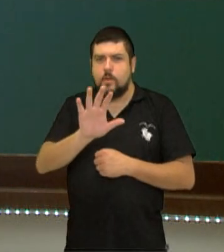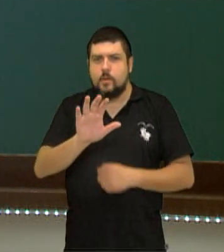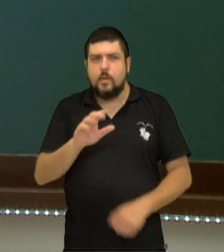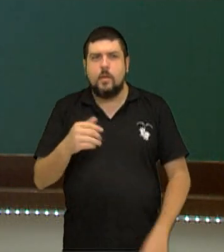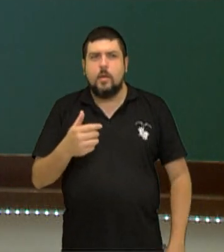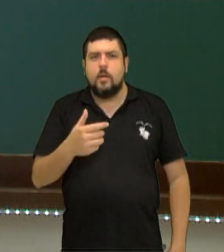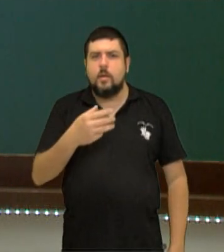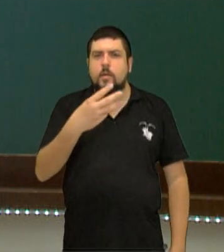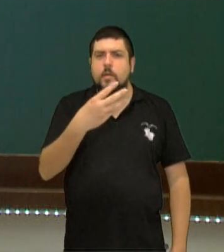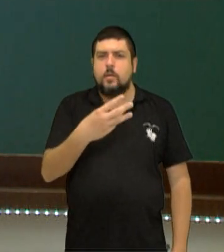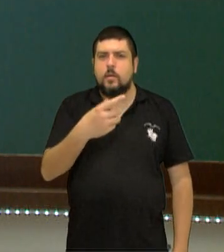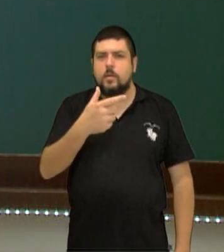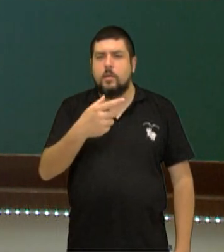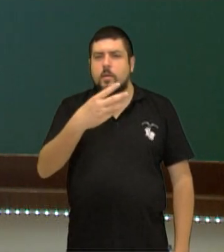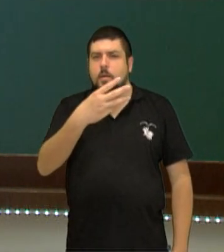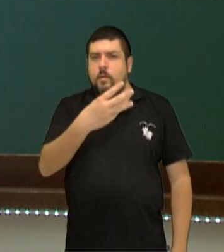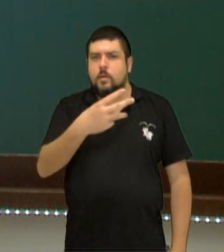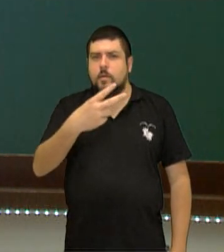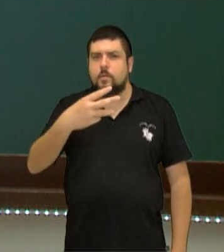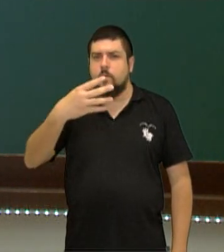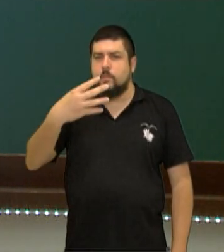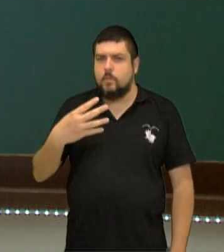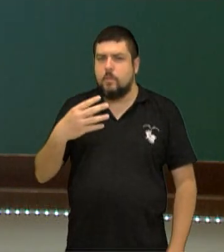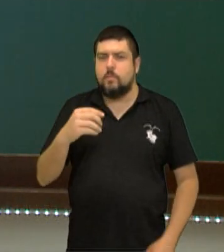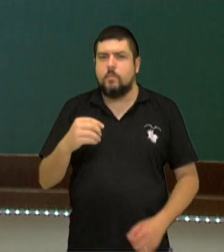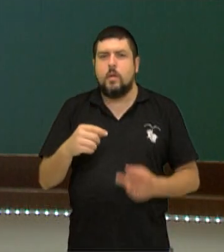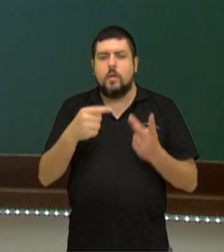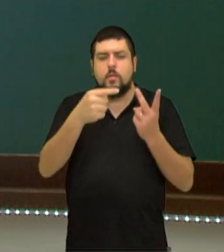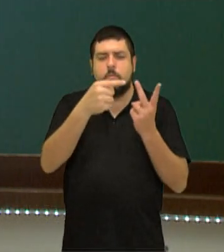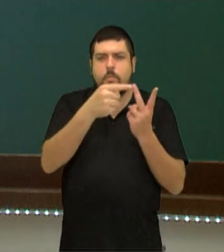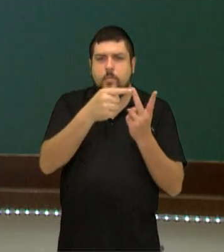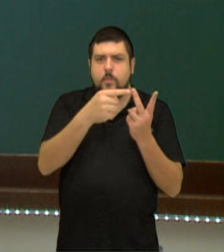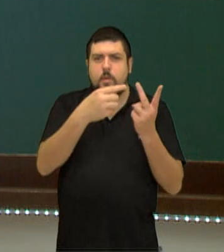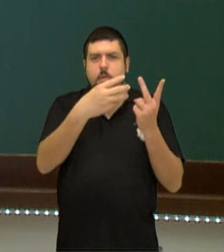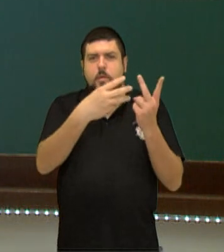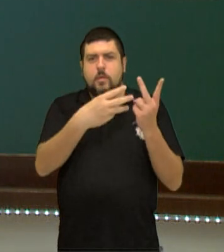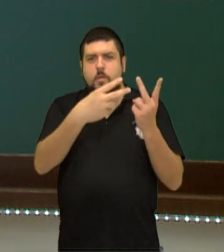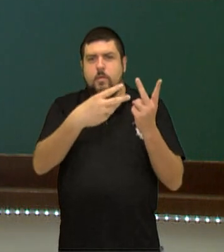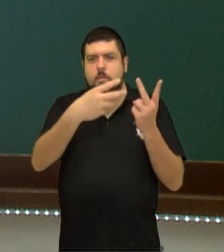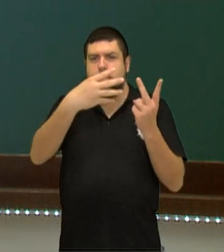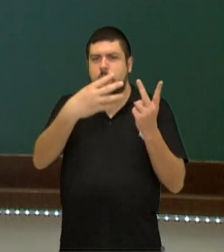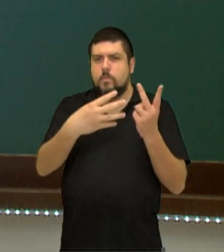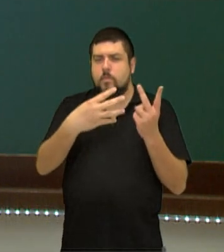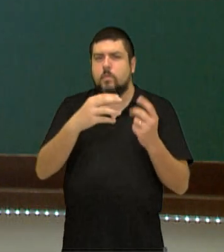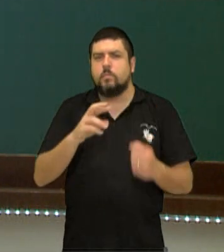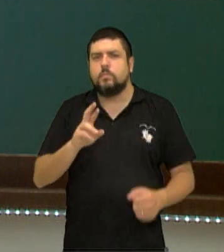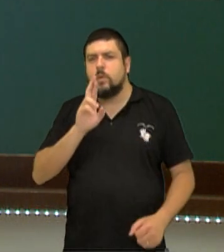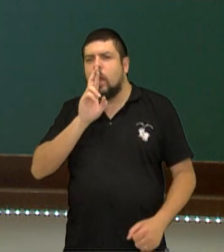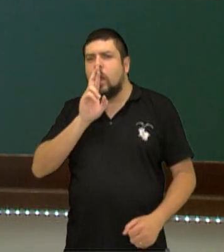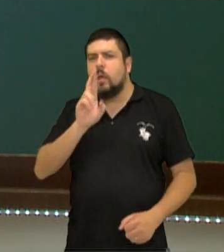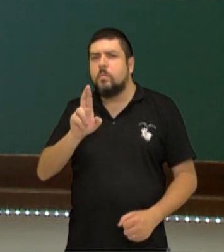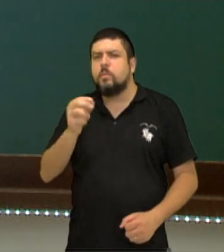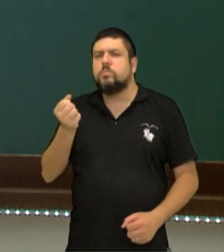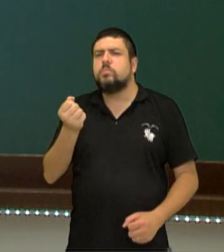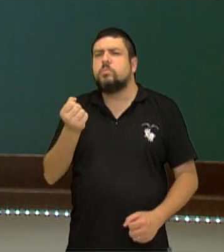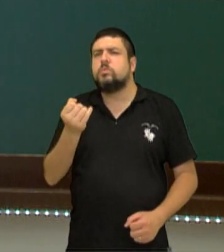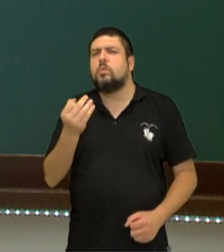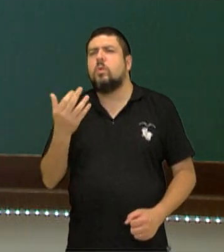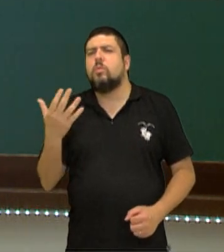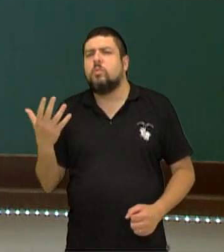quadrados. Calculando-se raiz quadrada de 324, obtém-se qual número? O que